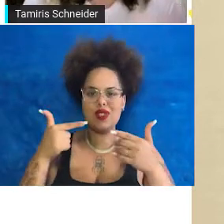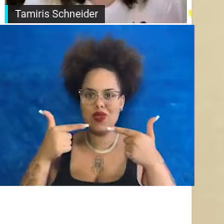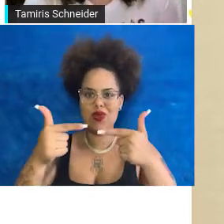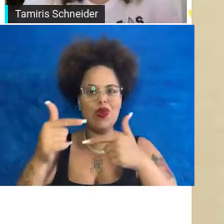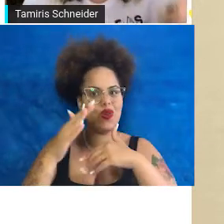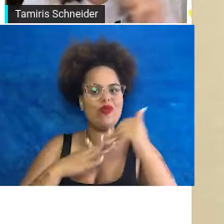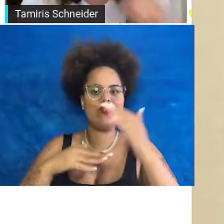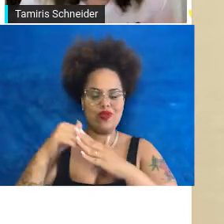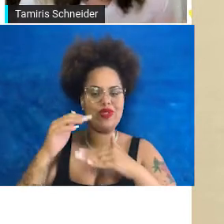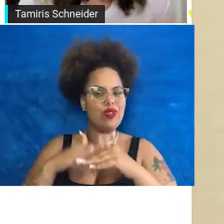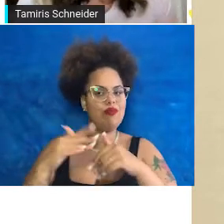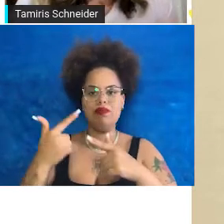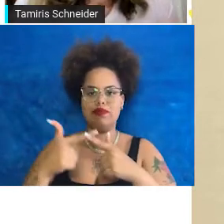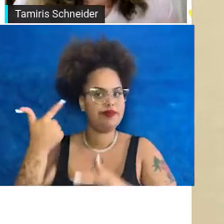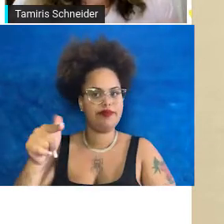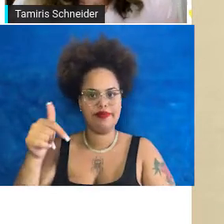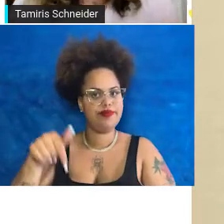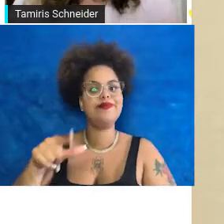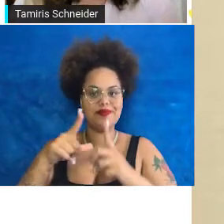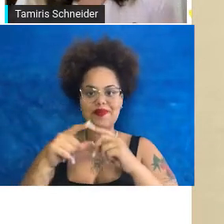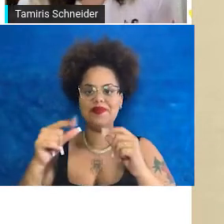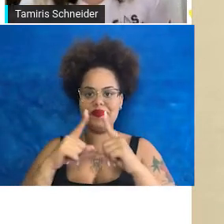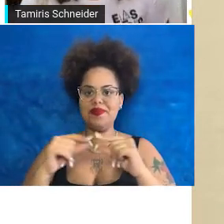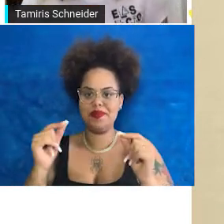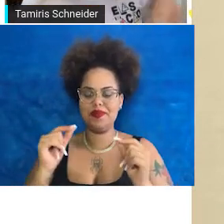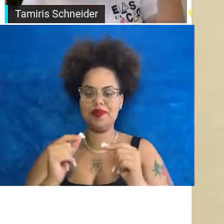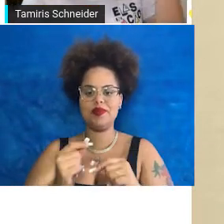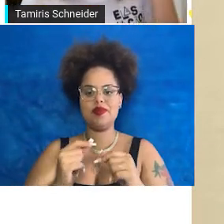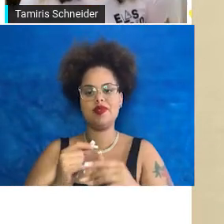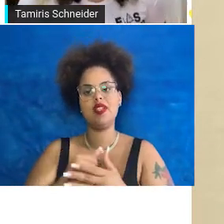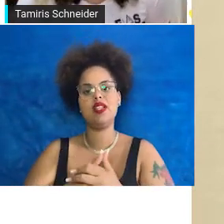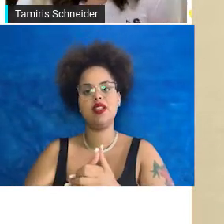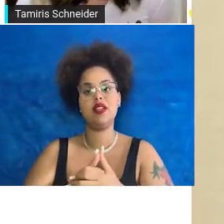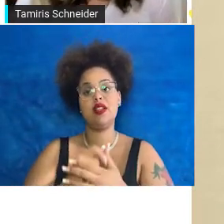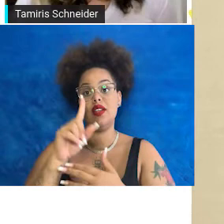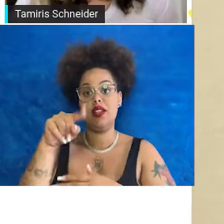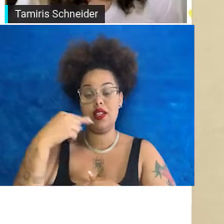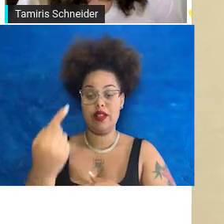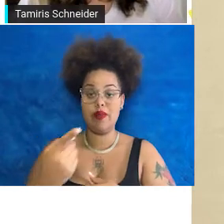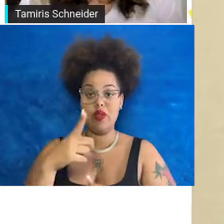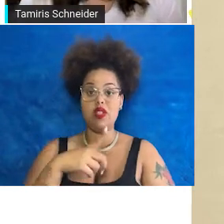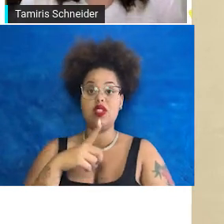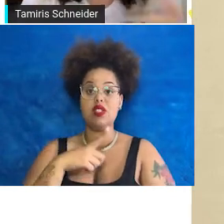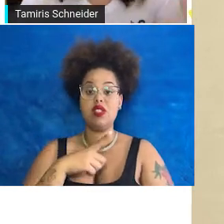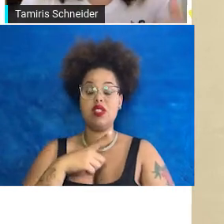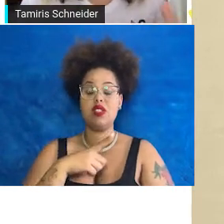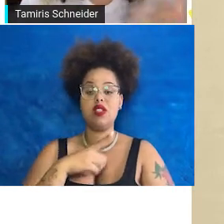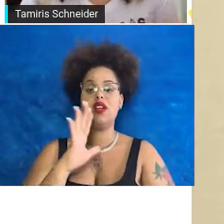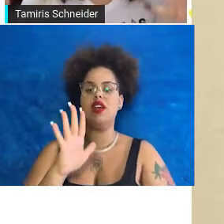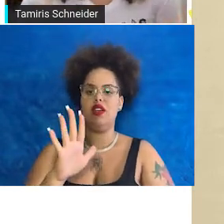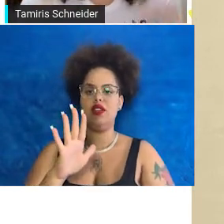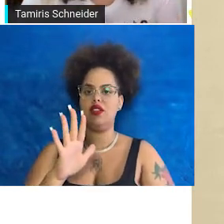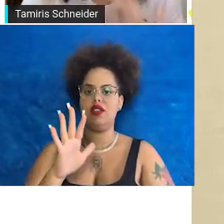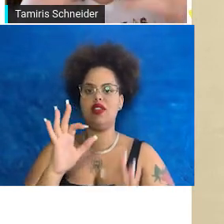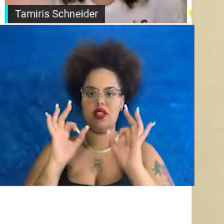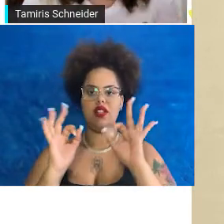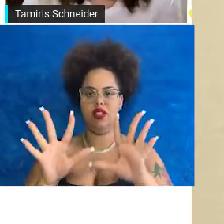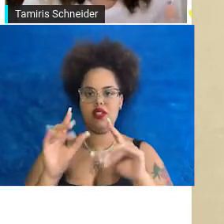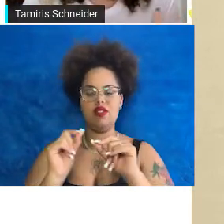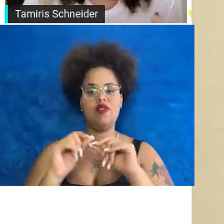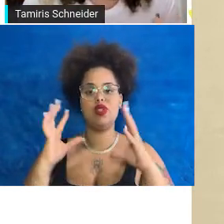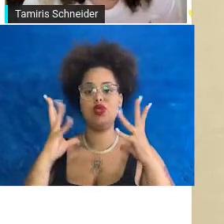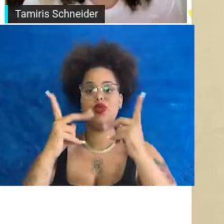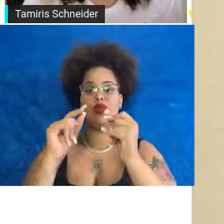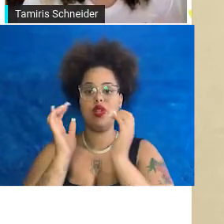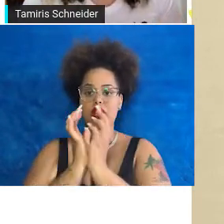de contra-regra, porque a gente não tem aqui em Brasília. E aí, depois de contra-regra, a gente... enfim, é isso. Ele faz tudo que a